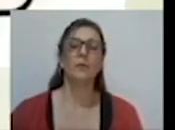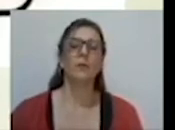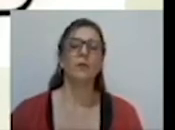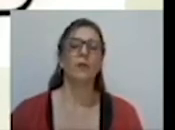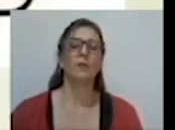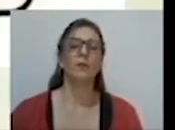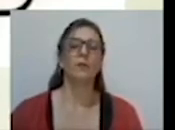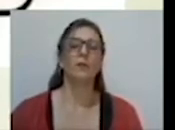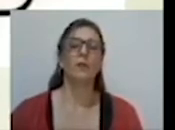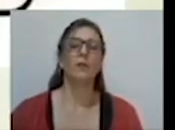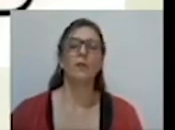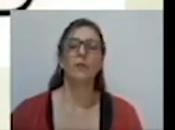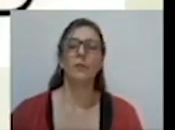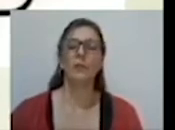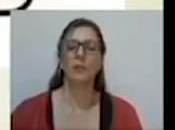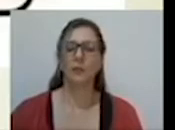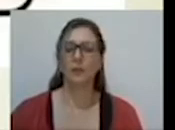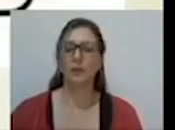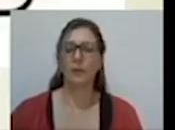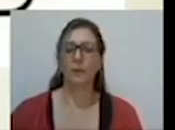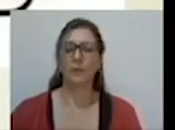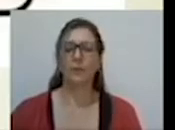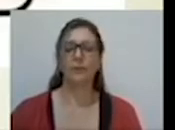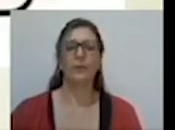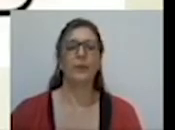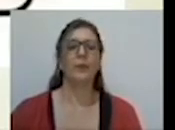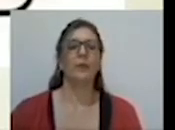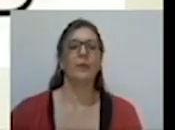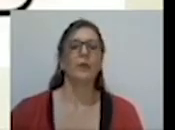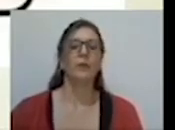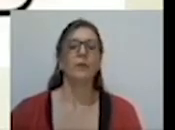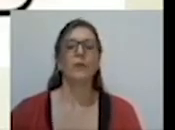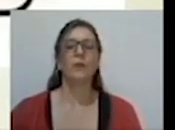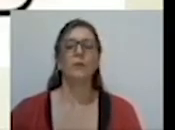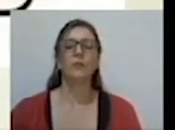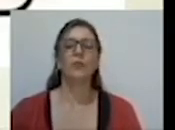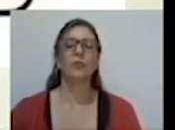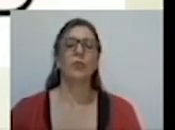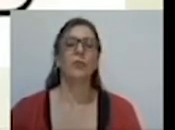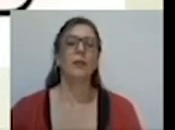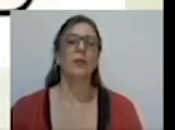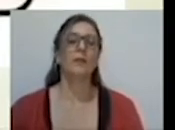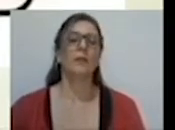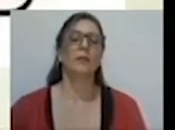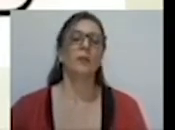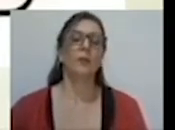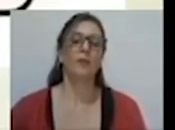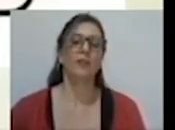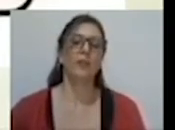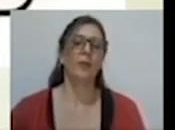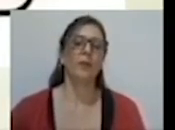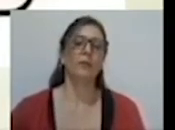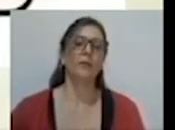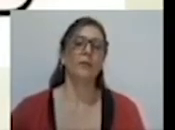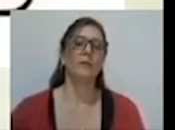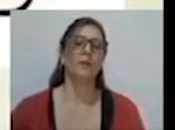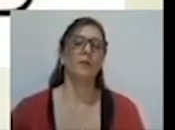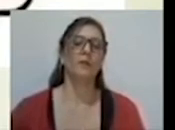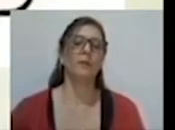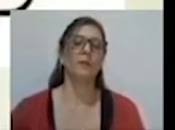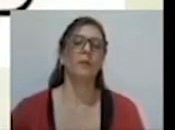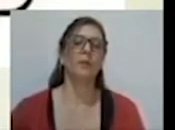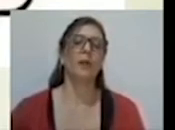como válvulas tricúspide e mitral. O segundo som ele é causado pelo fechamento das